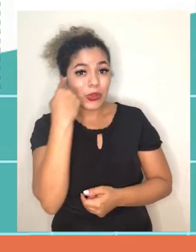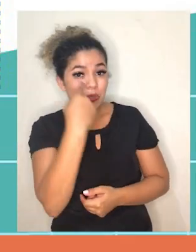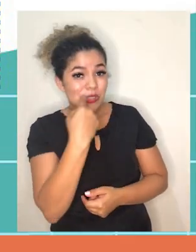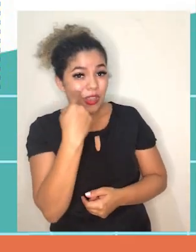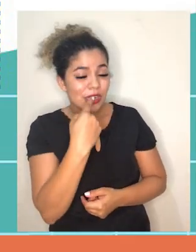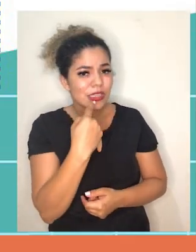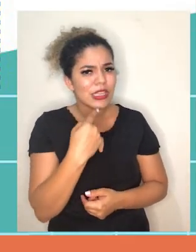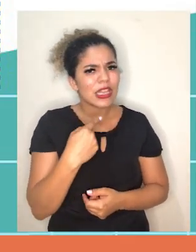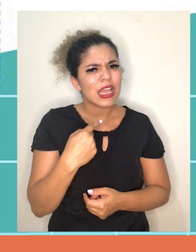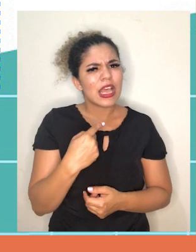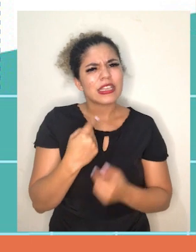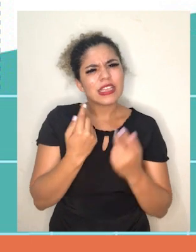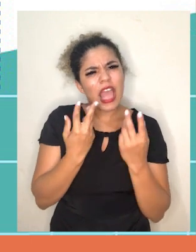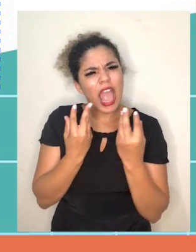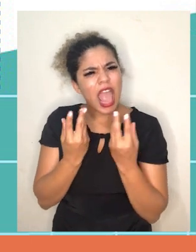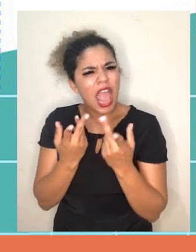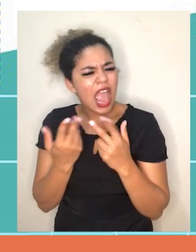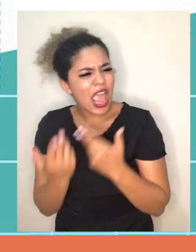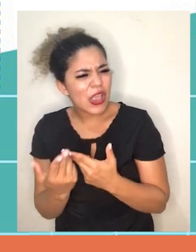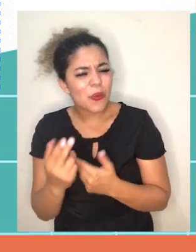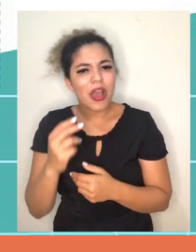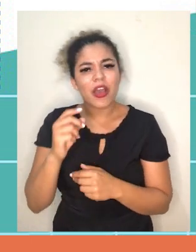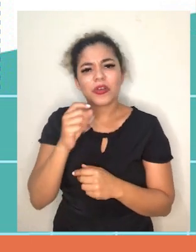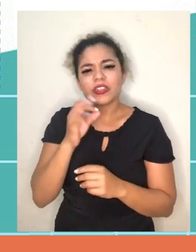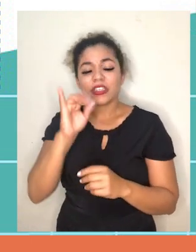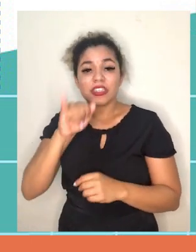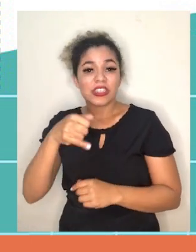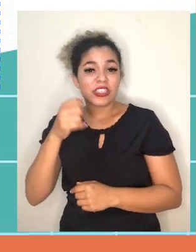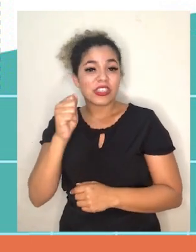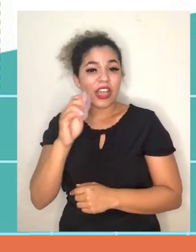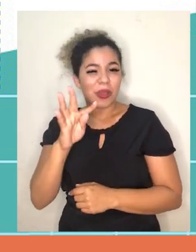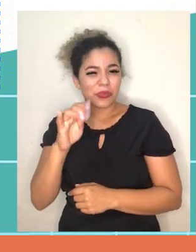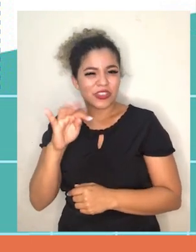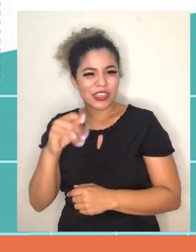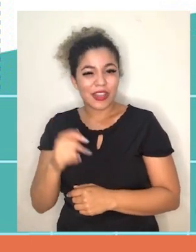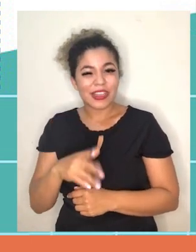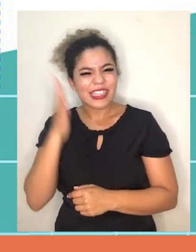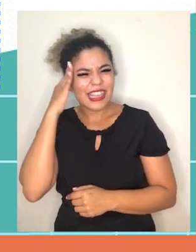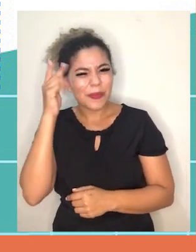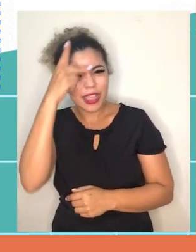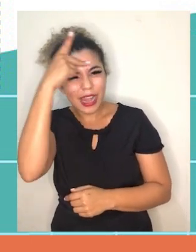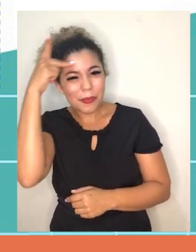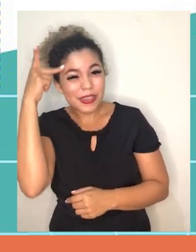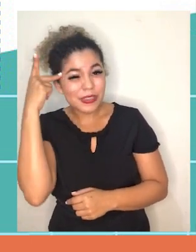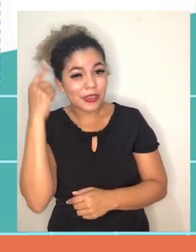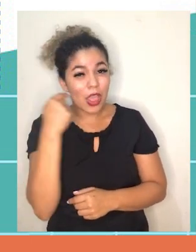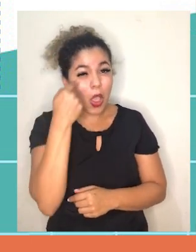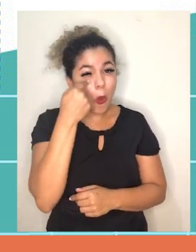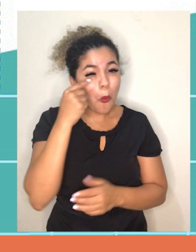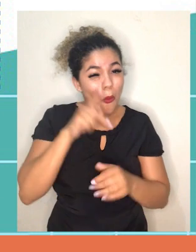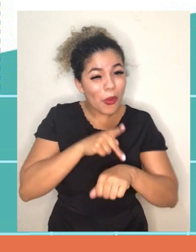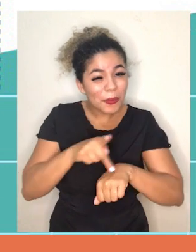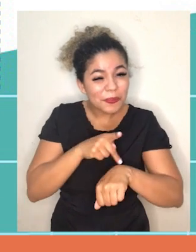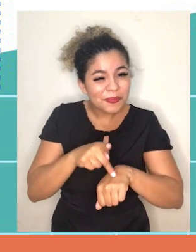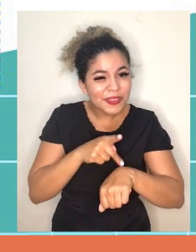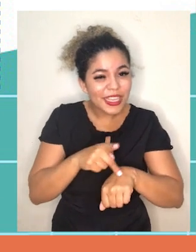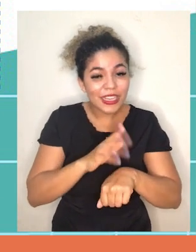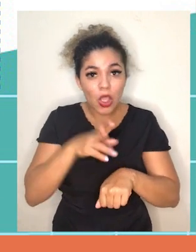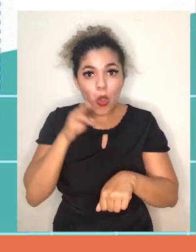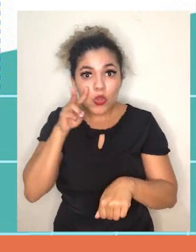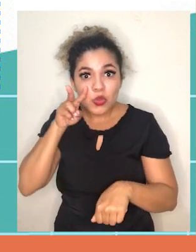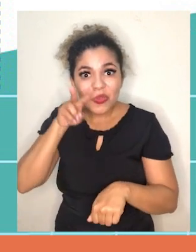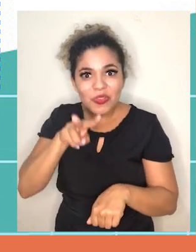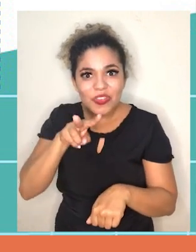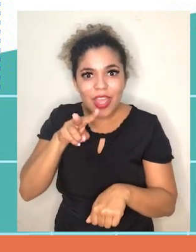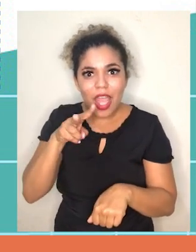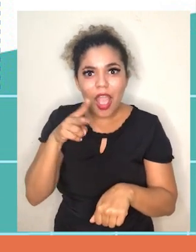Seus olhos são como jabuticabas. Sabe aquelas pessoas que têm o olho bem pretinho? Quando a